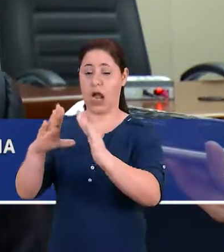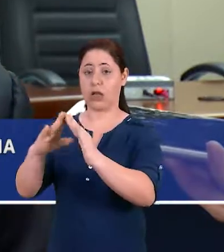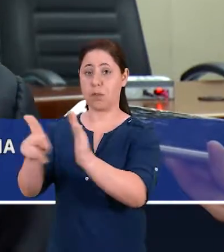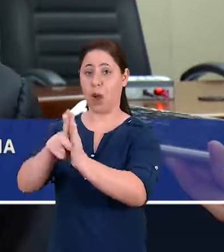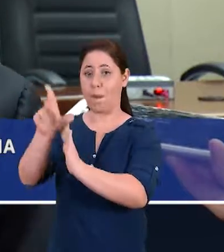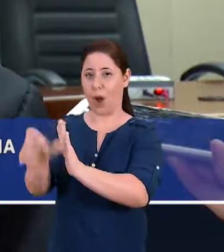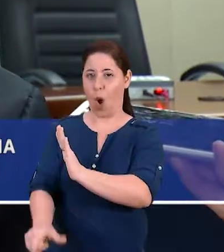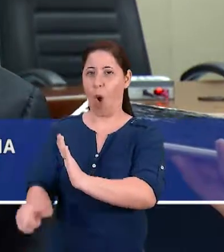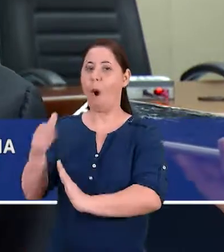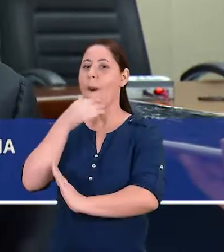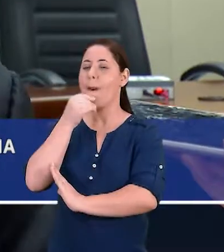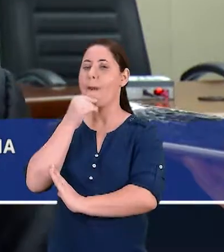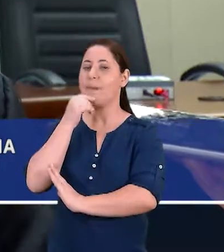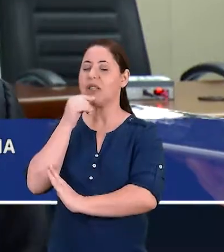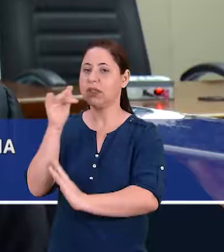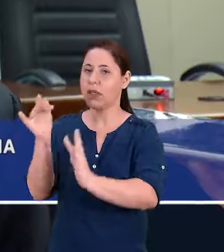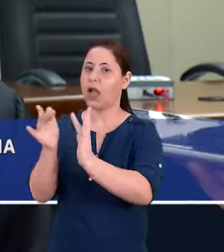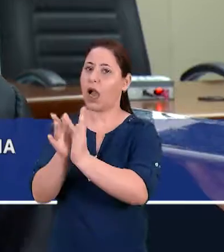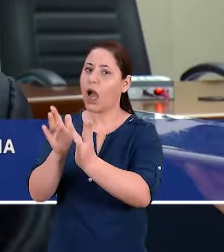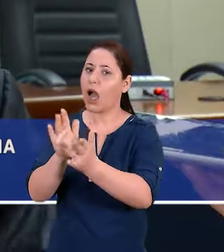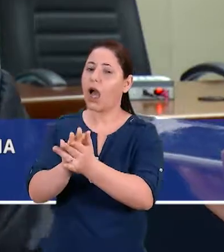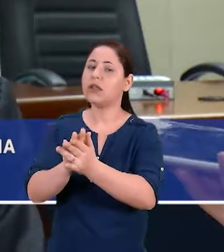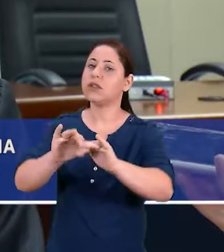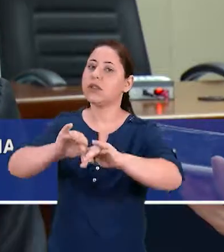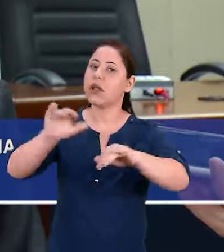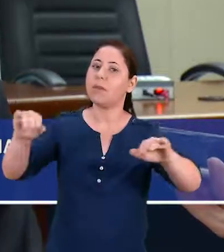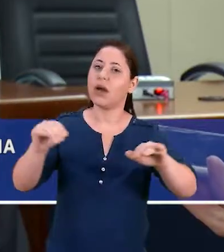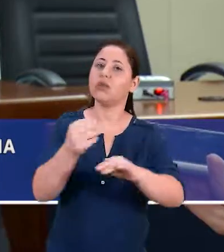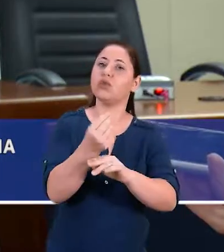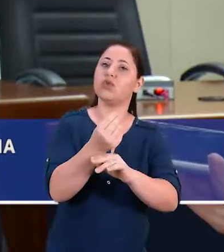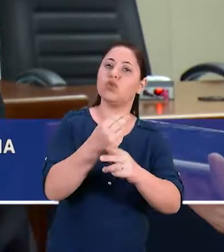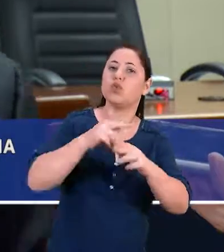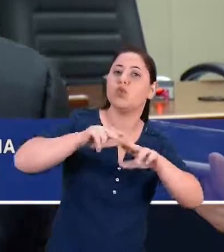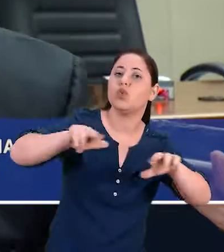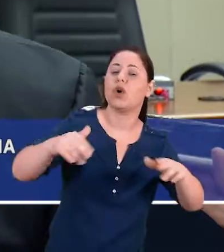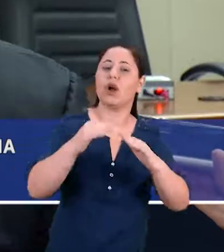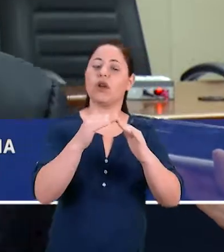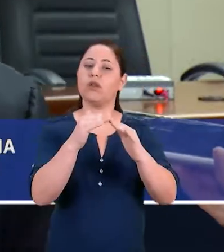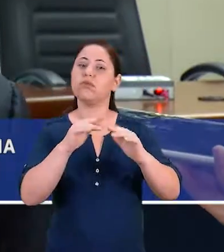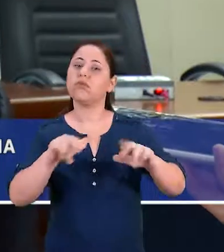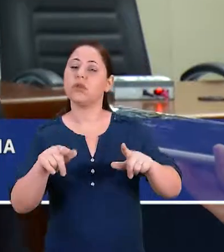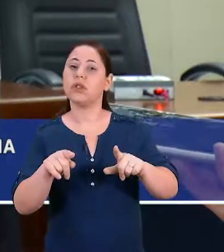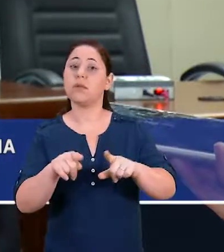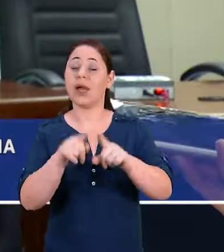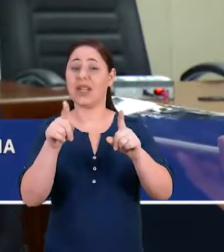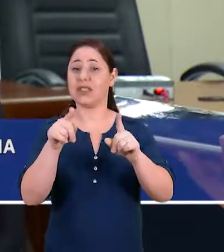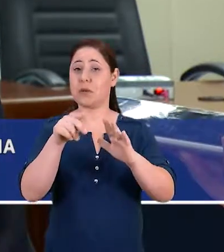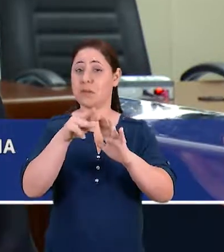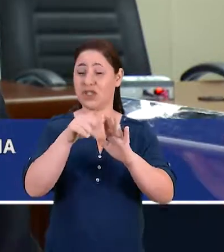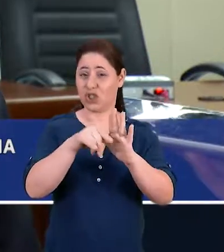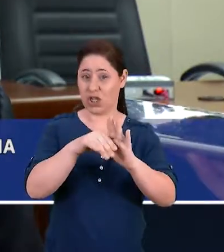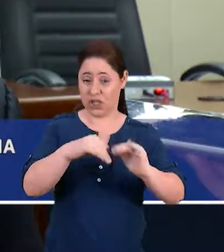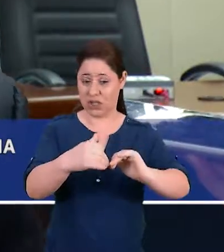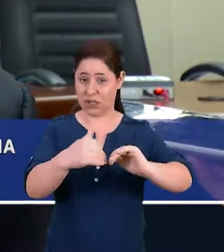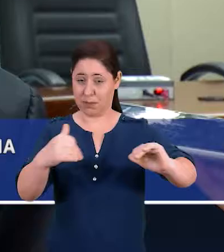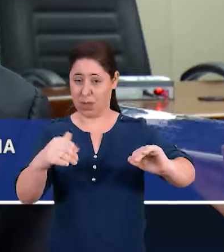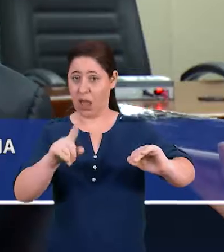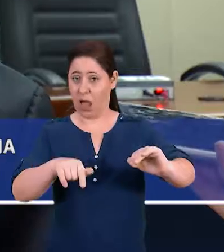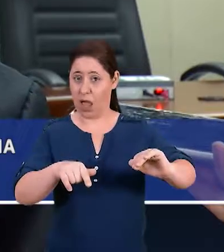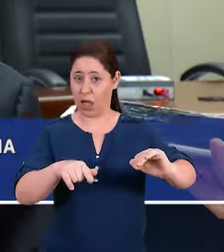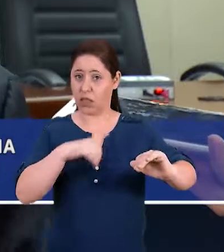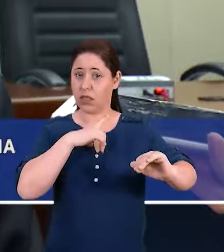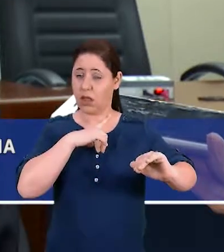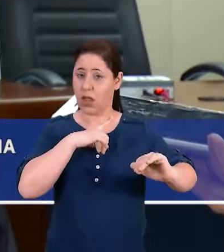a casa própria, ele, se for casar, casa com regime de separação de bens, e numa medida